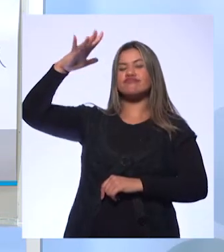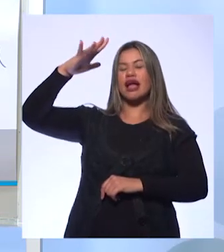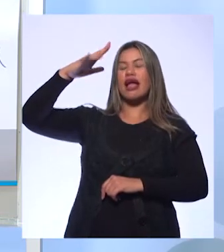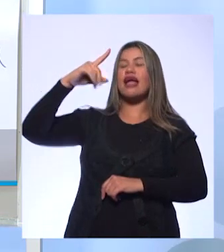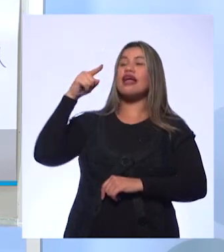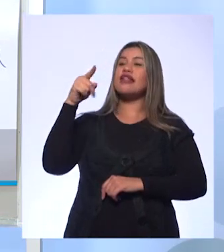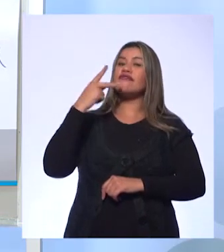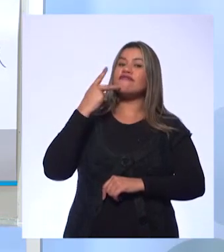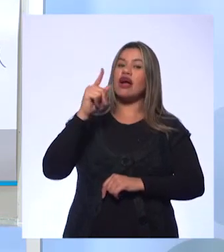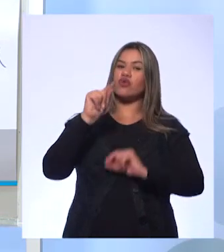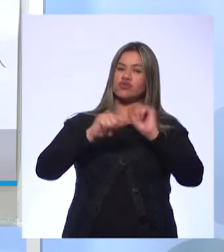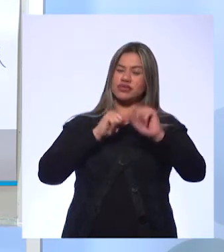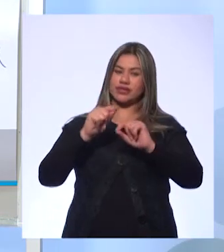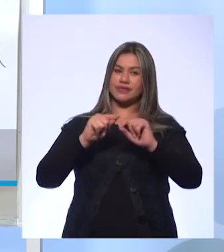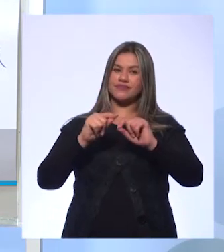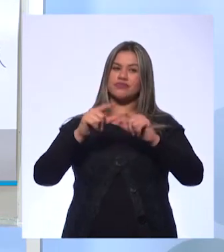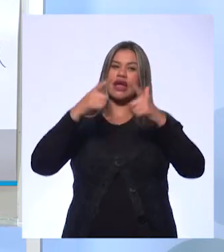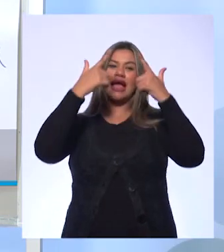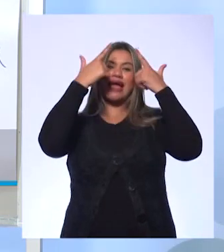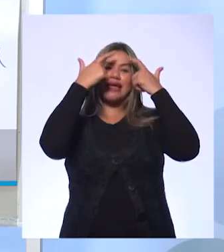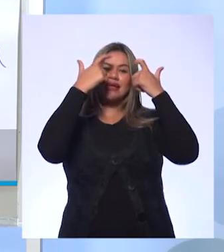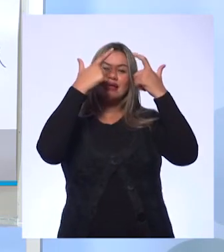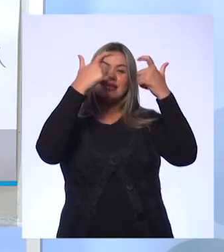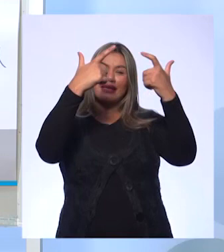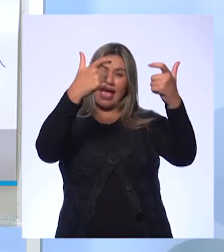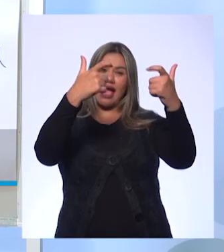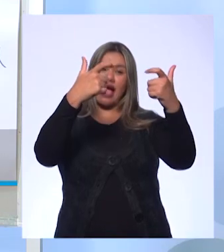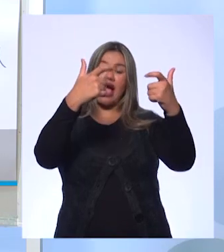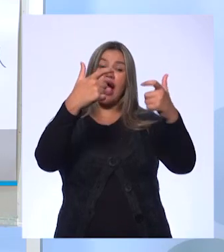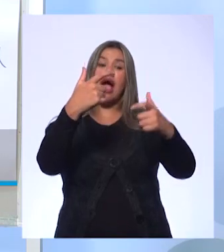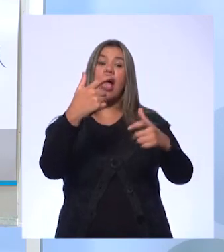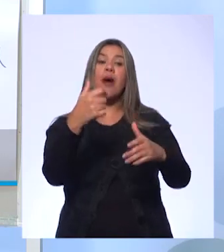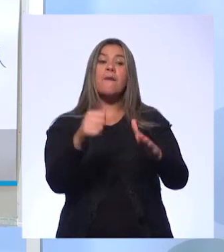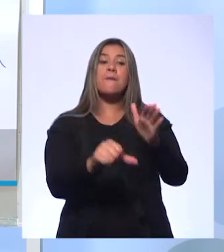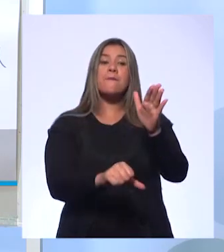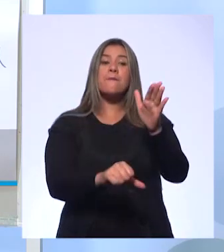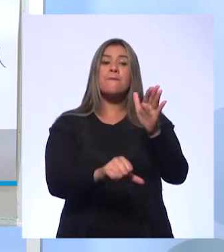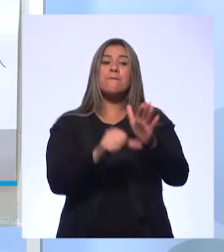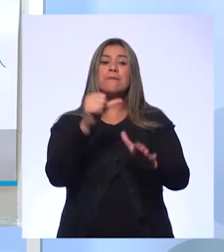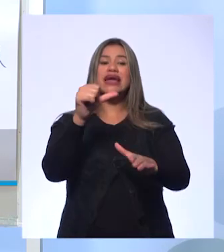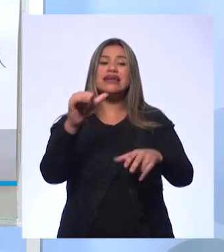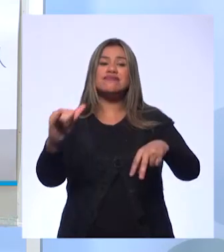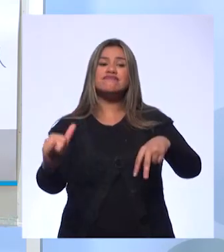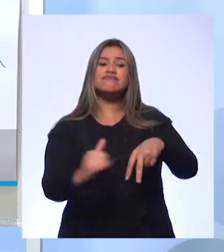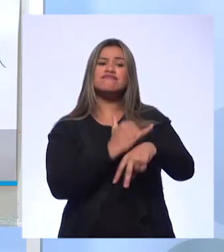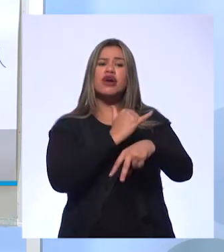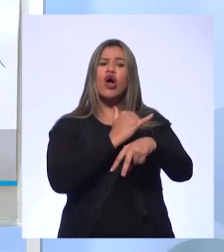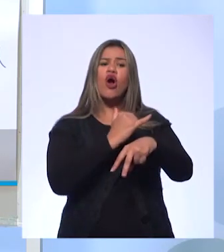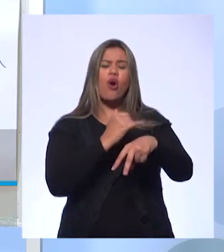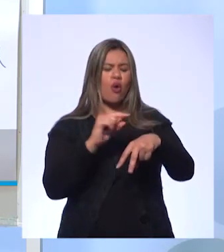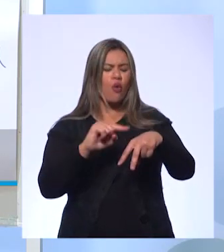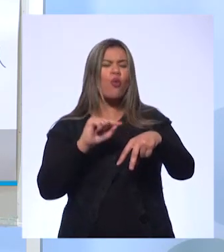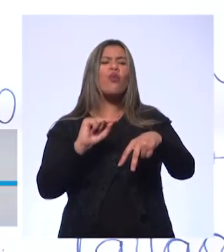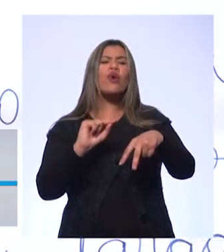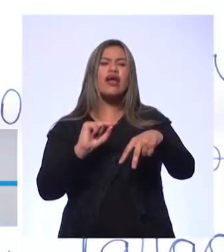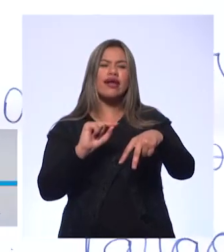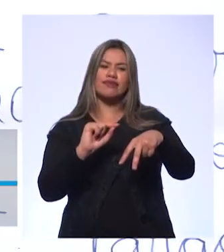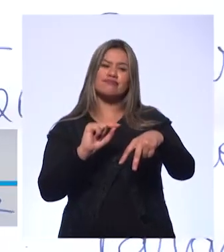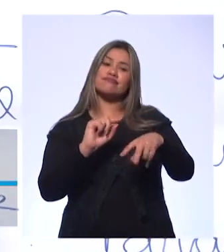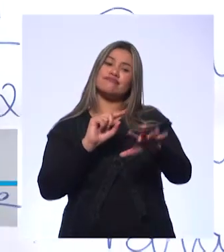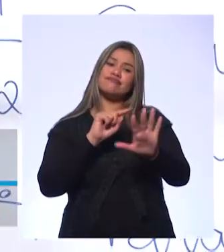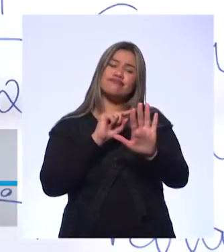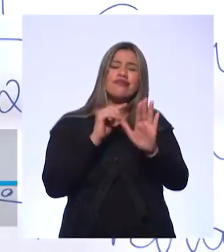guerra o primeiro a primeira vítima é a verdade primeira vítima é a verdade a guerra do Paraguai